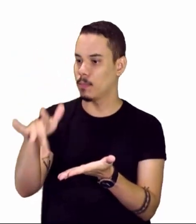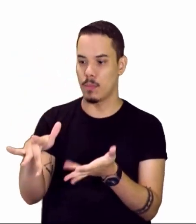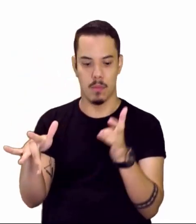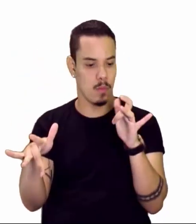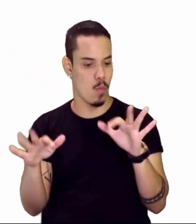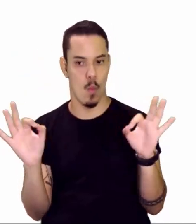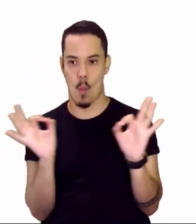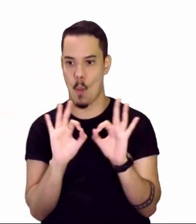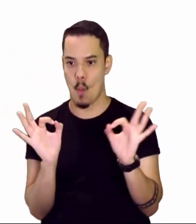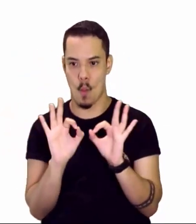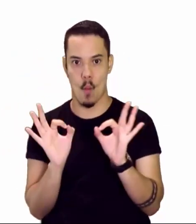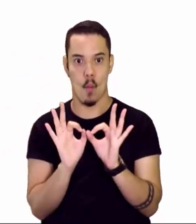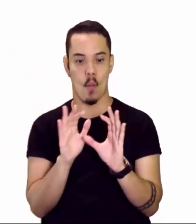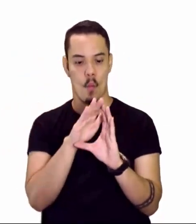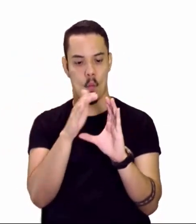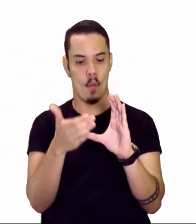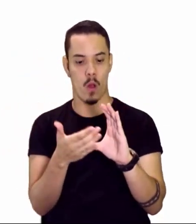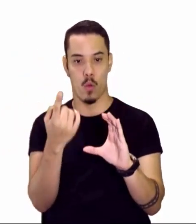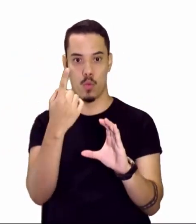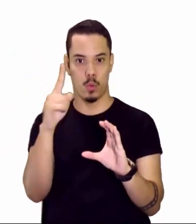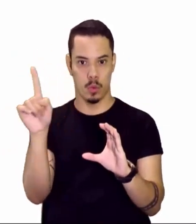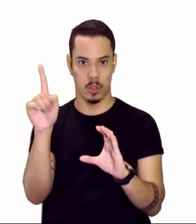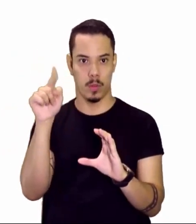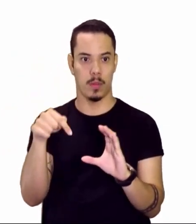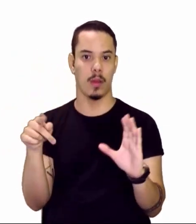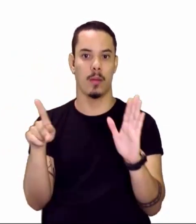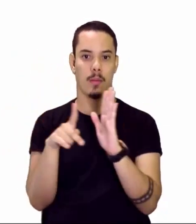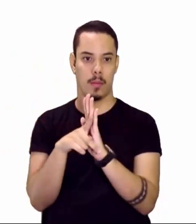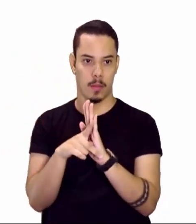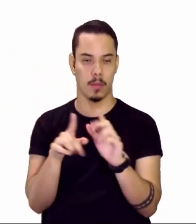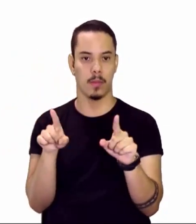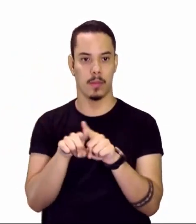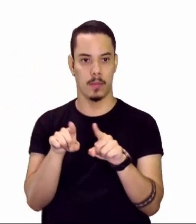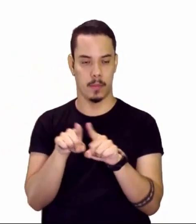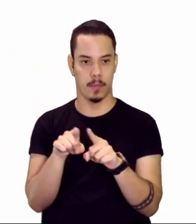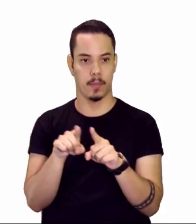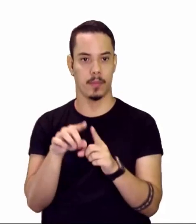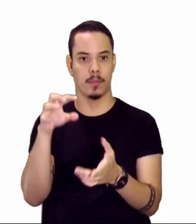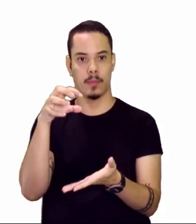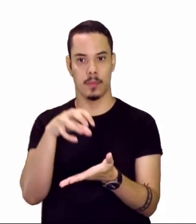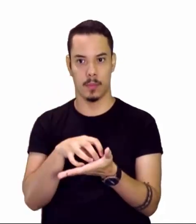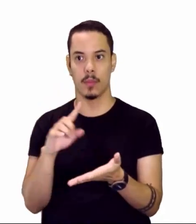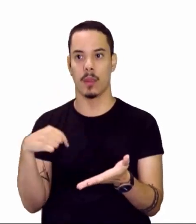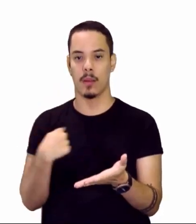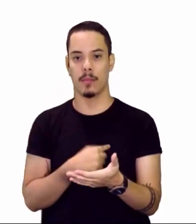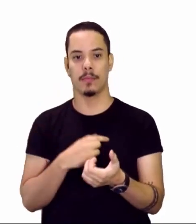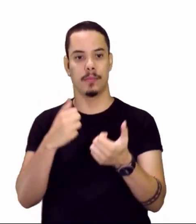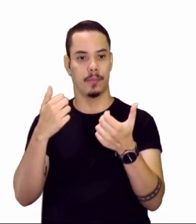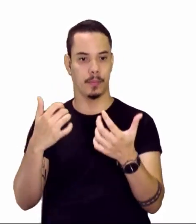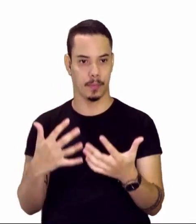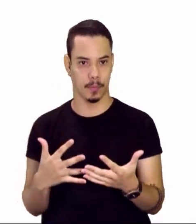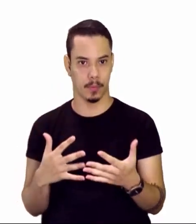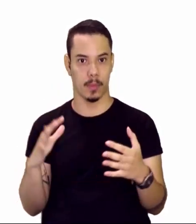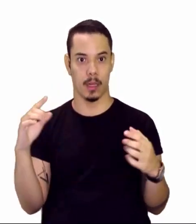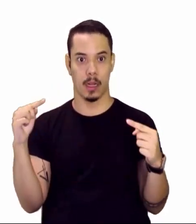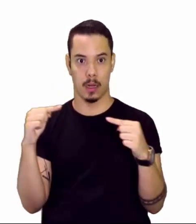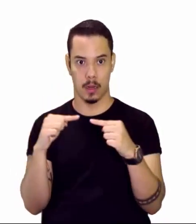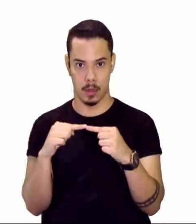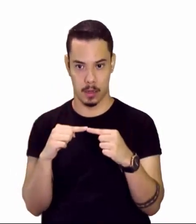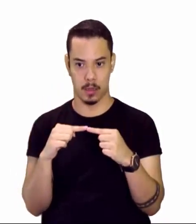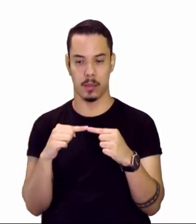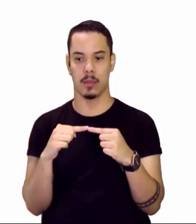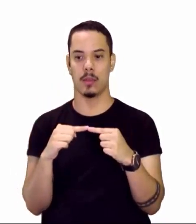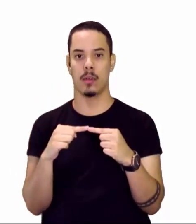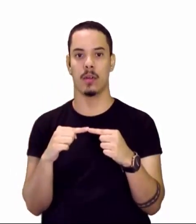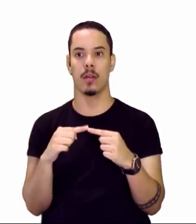elétrons na última camada, a molécula será chamada também de molécula. Aqui nós estamos falando lá ainda de ligação. Eu